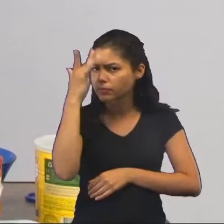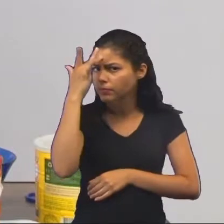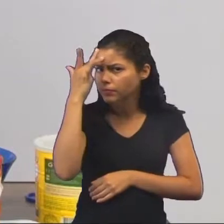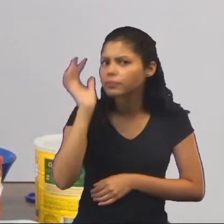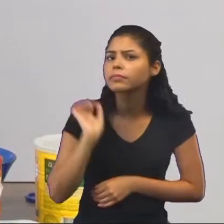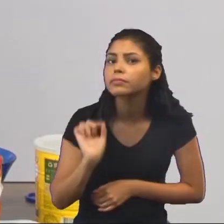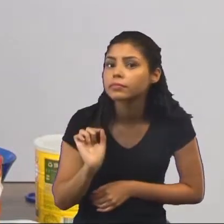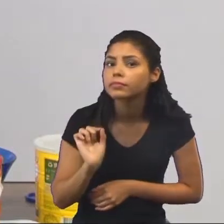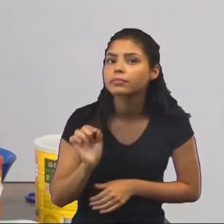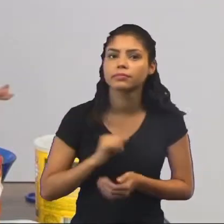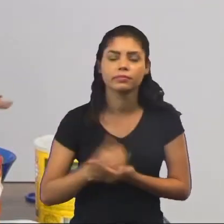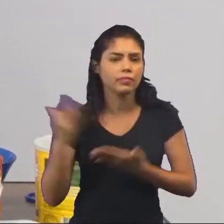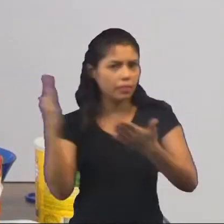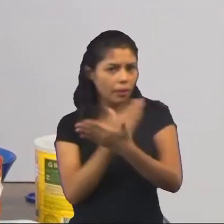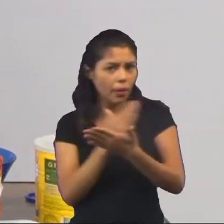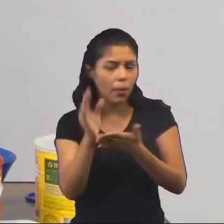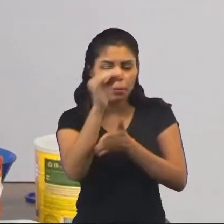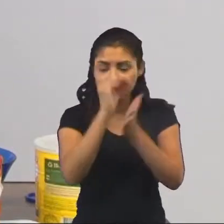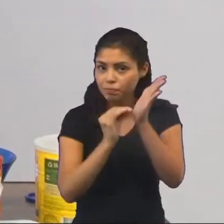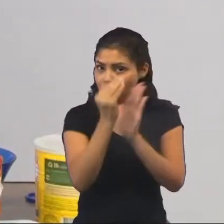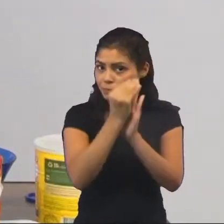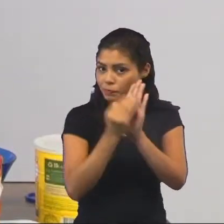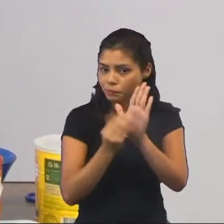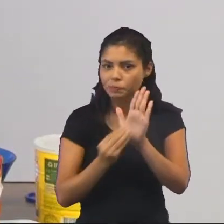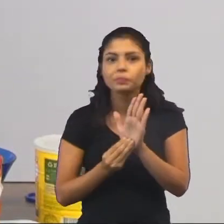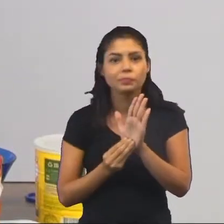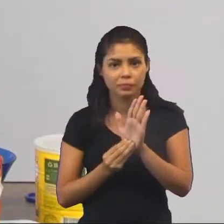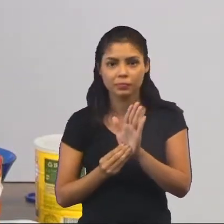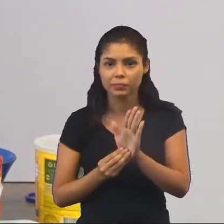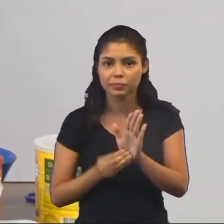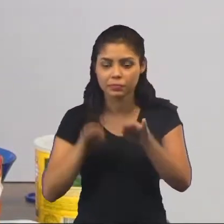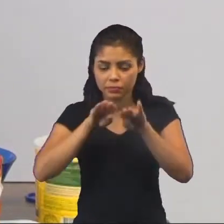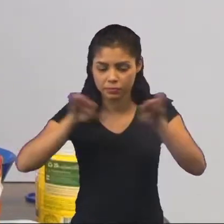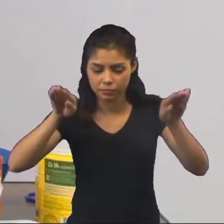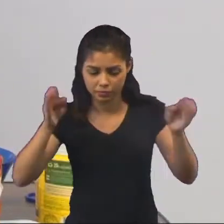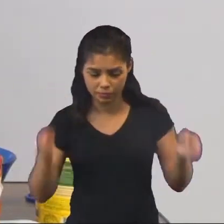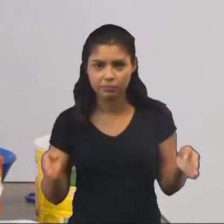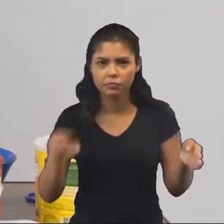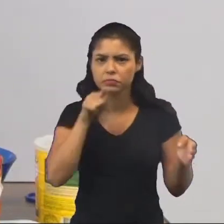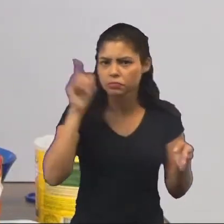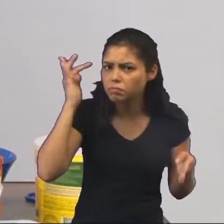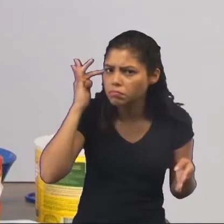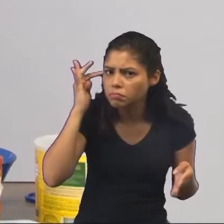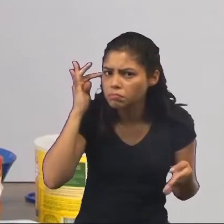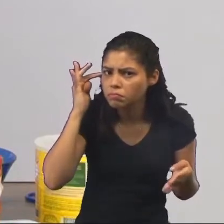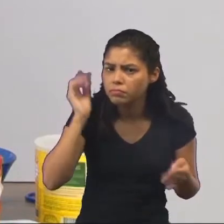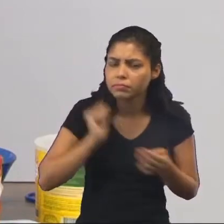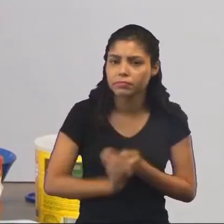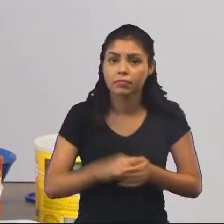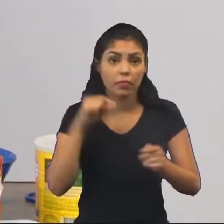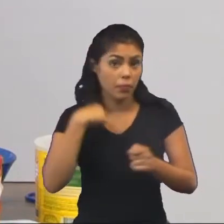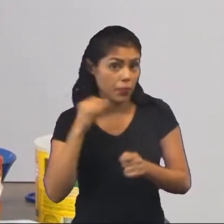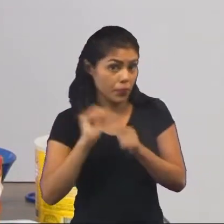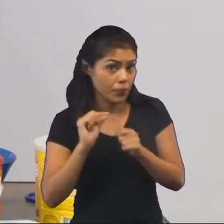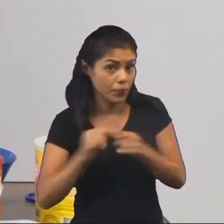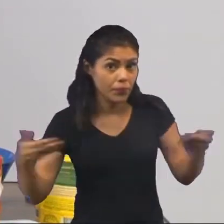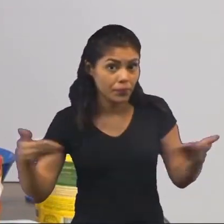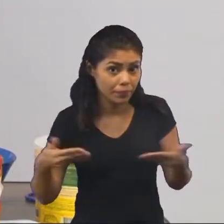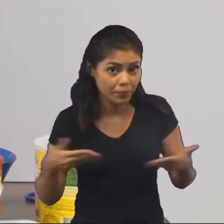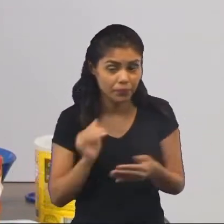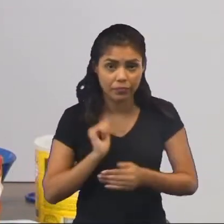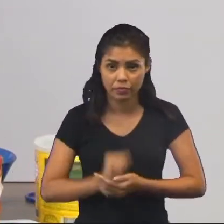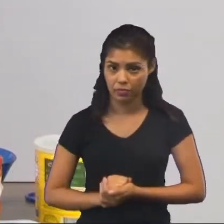acham? Eu tenho alguns ingredientes aqui em cima da mesa. O que vocês acham que eu vou fazer aqui